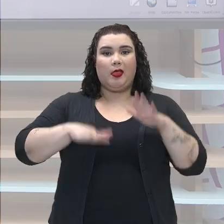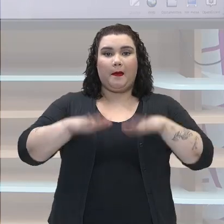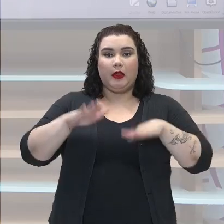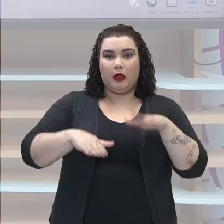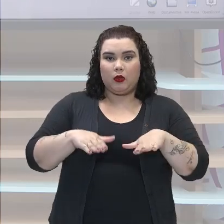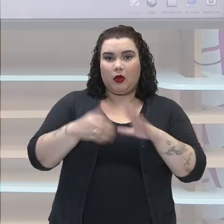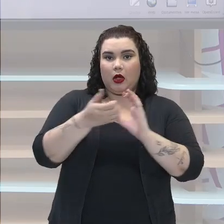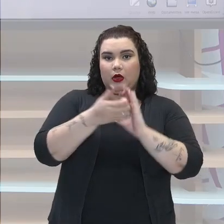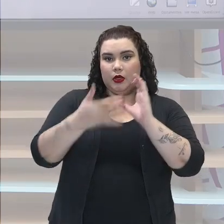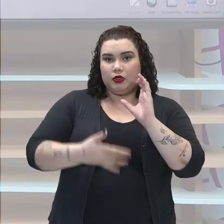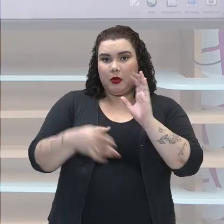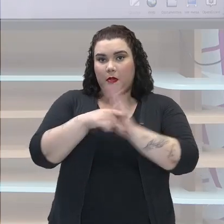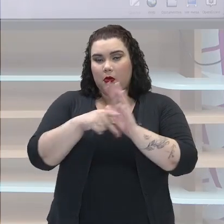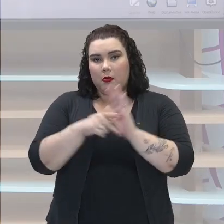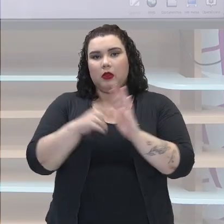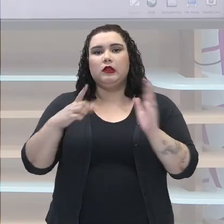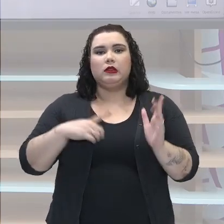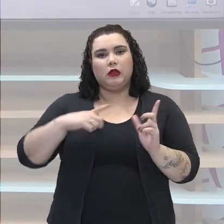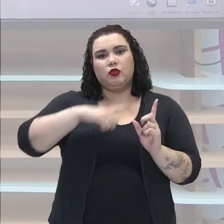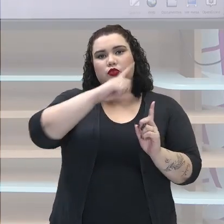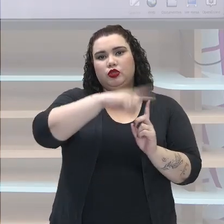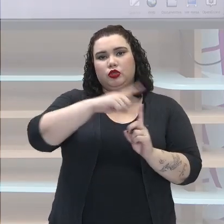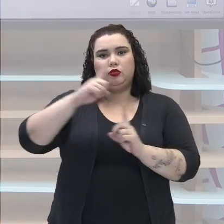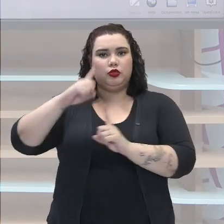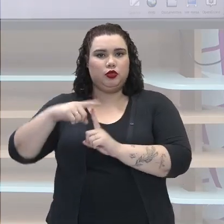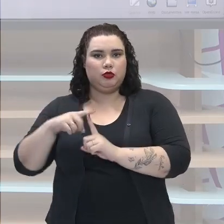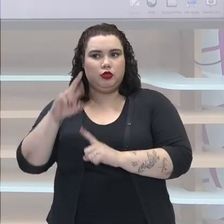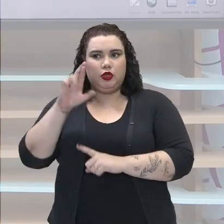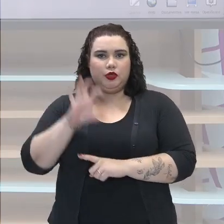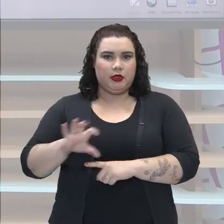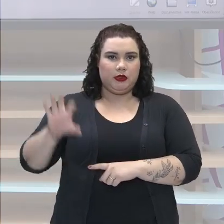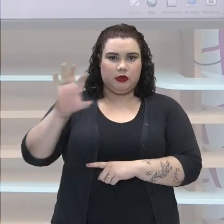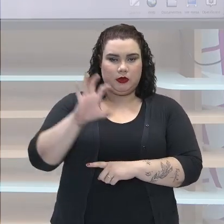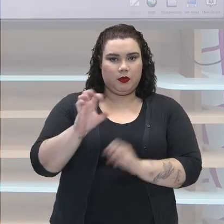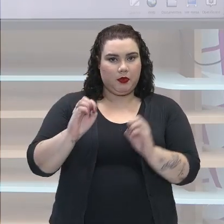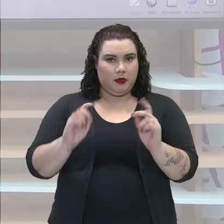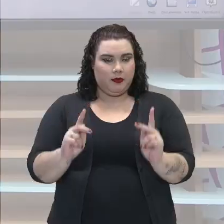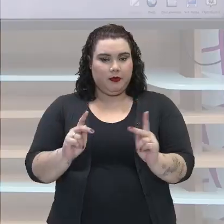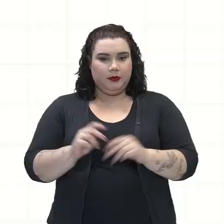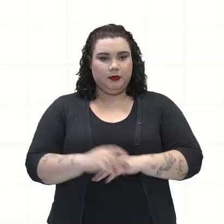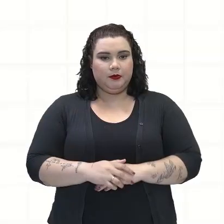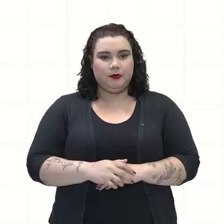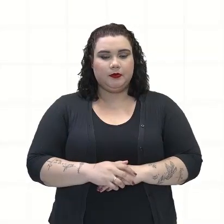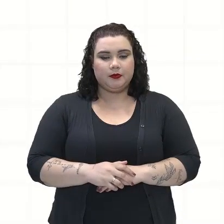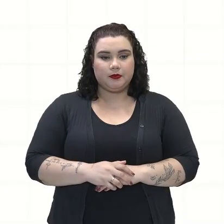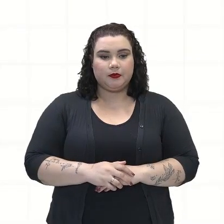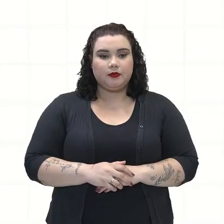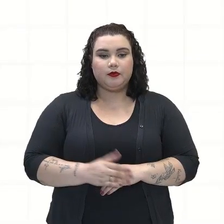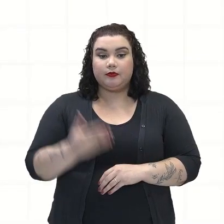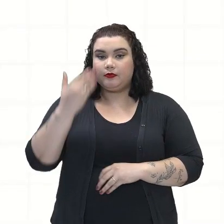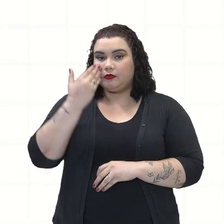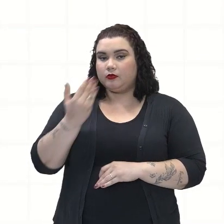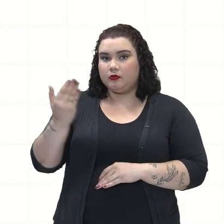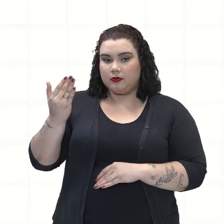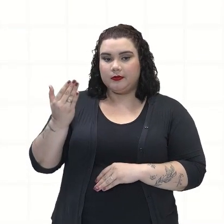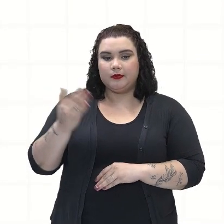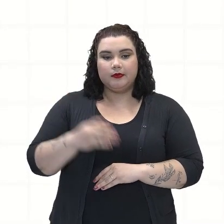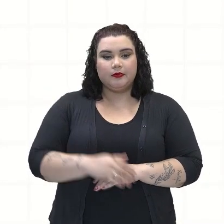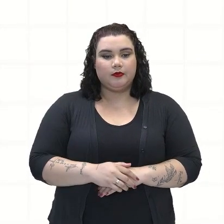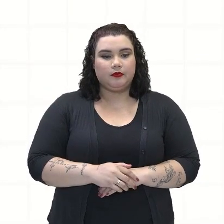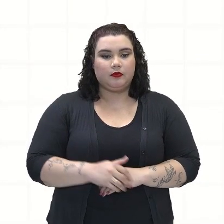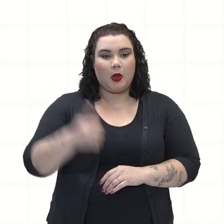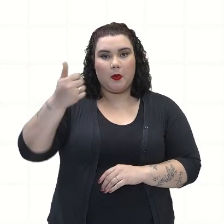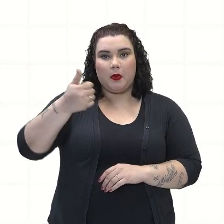tenho uma regionalização diferente para um mesmo território. É o que a gente vai ver aqui nesse momento. Acompanhe comigo no mapa. Olha só,